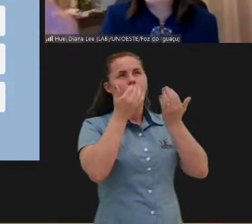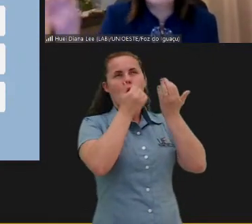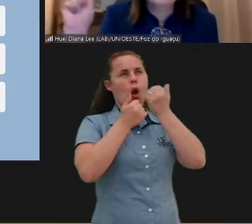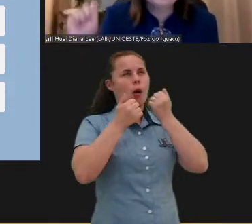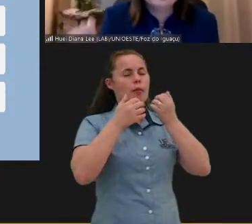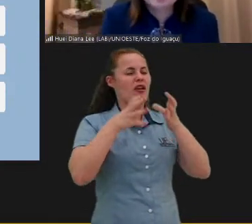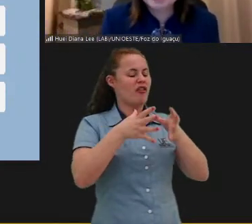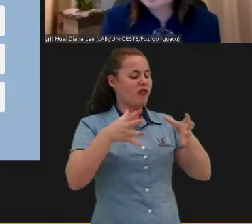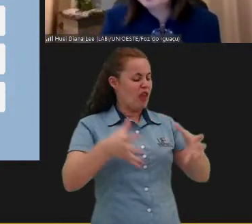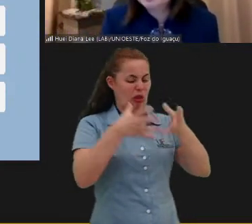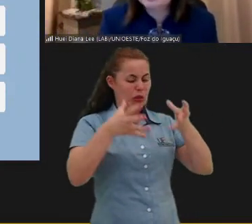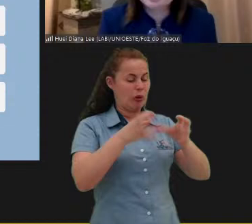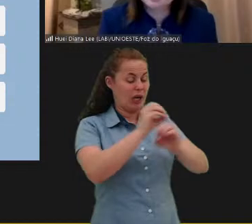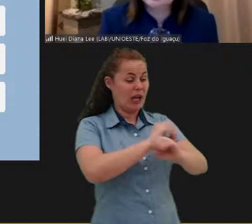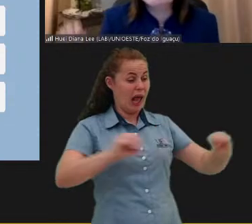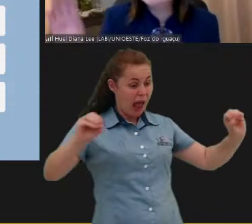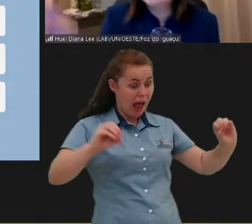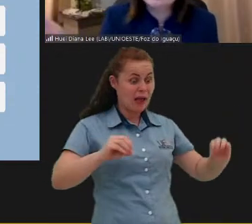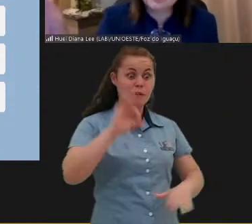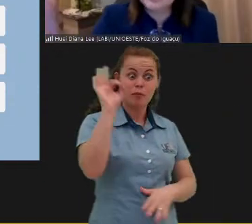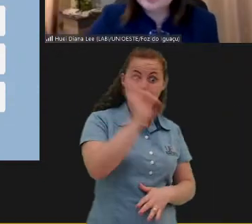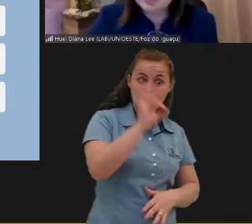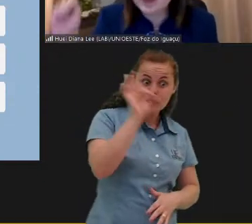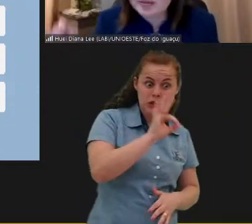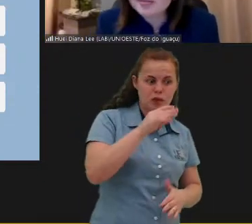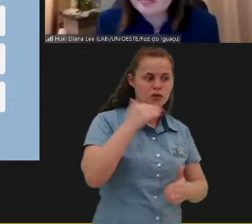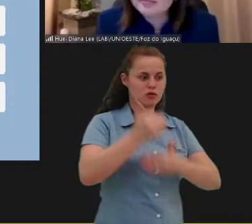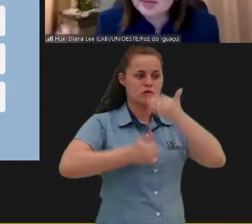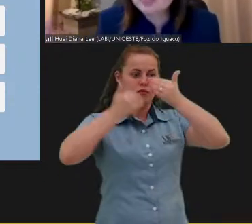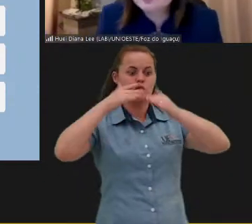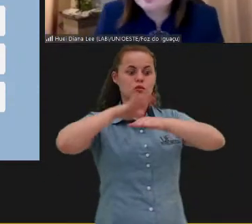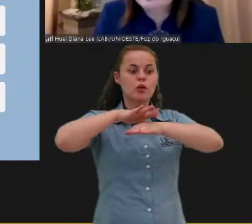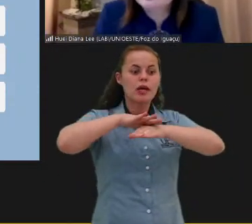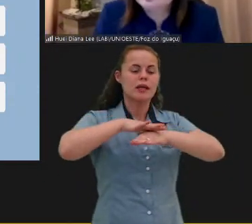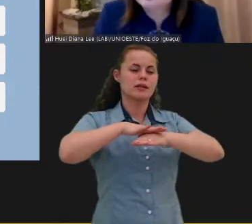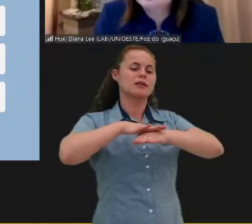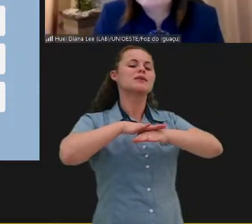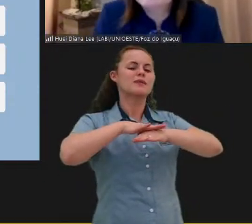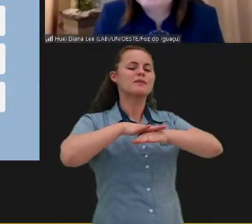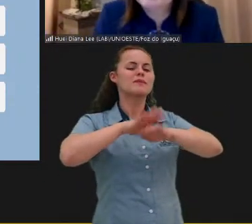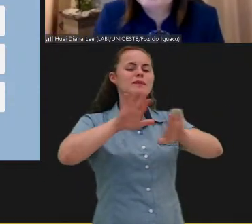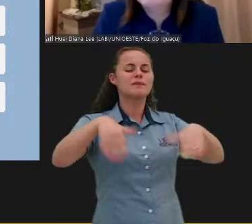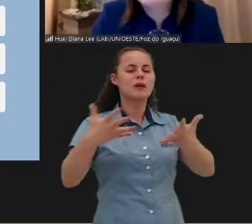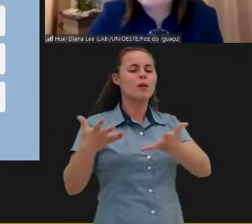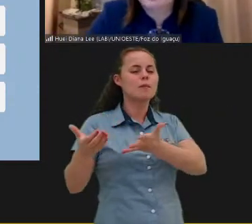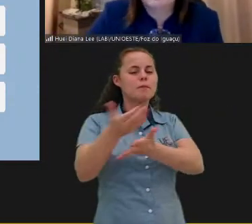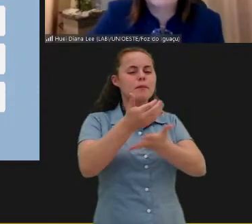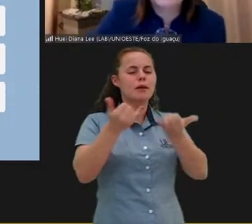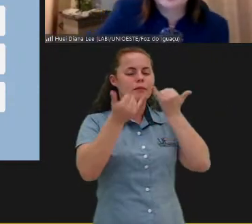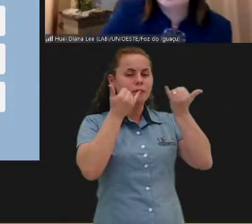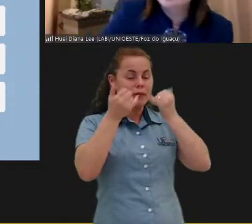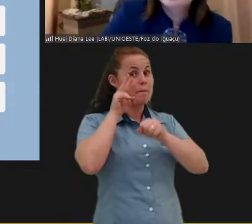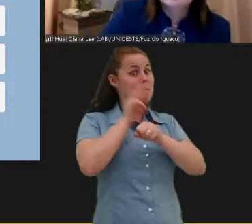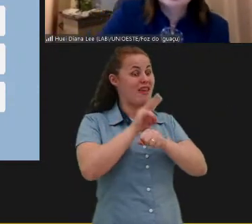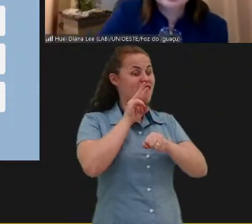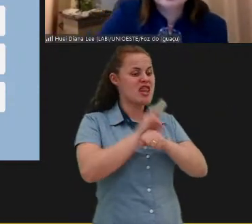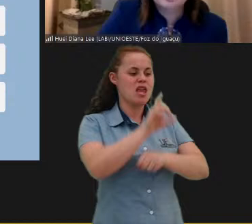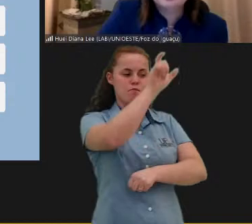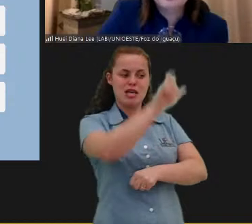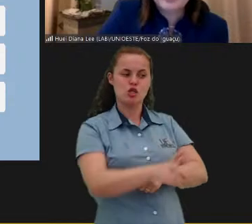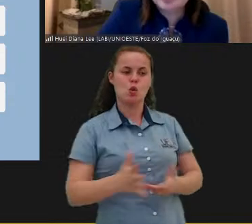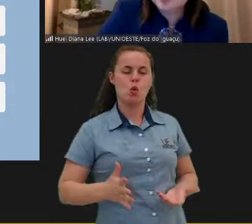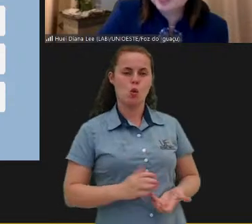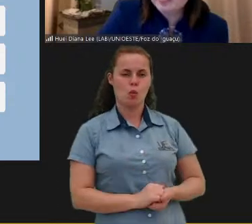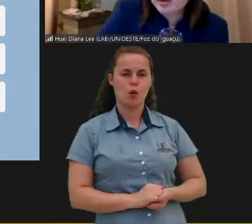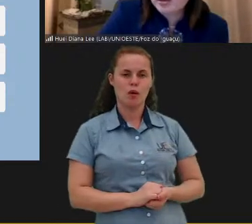ela tem X% de chance de desenvolver tal doença. Isso seria no sentido de prevenção, né?